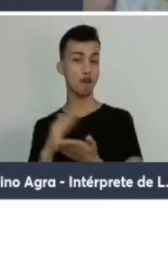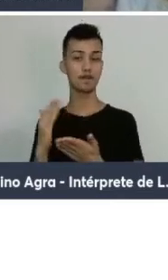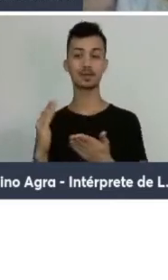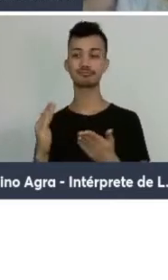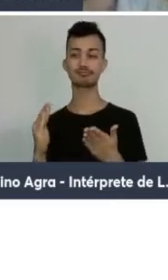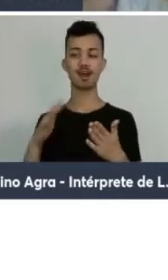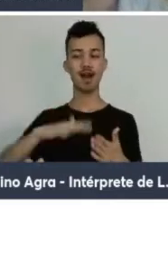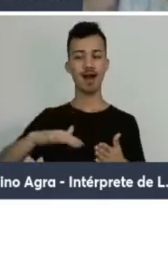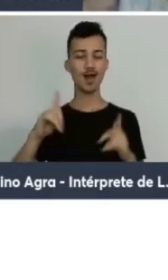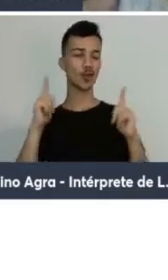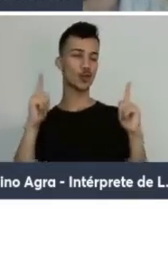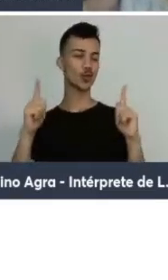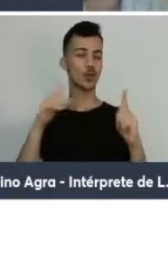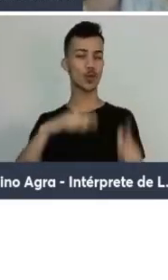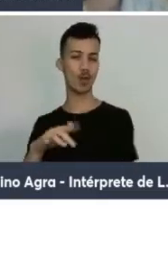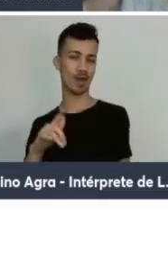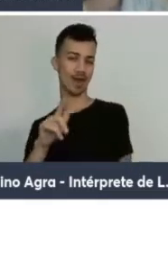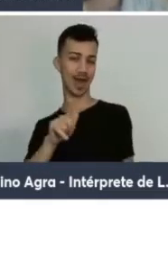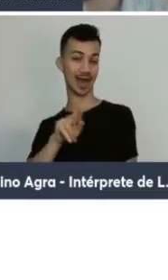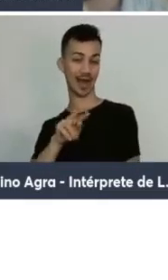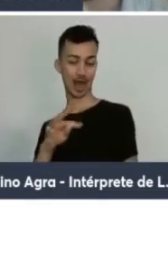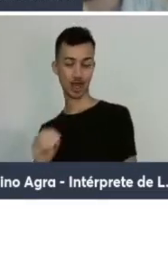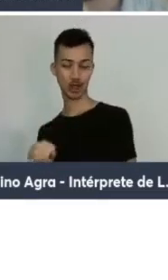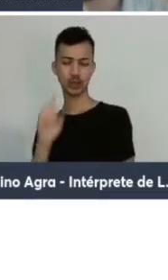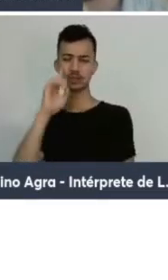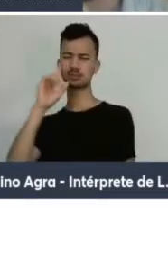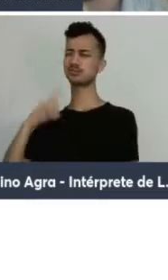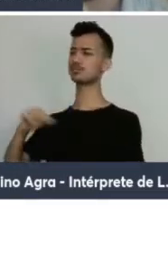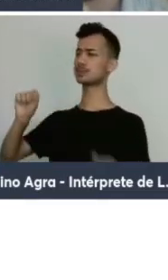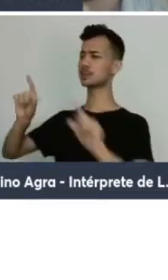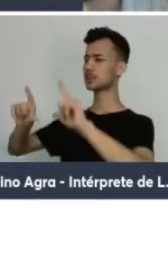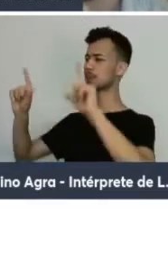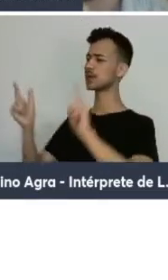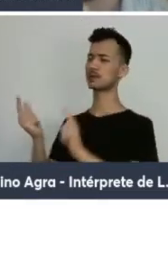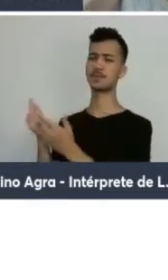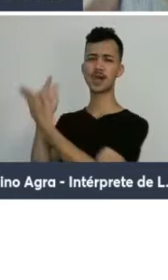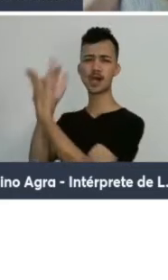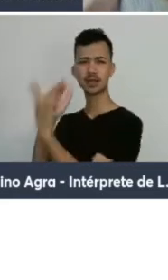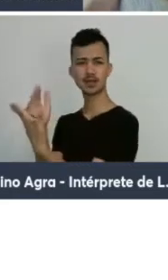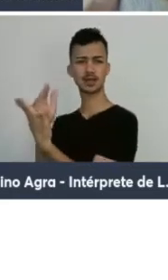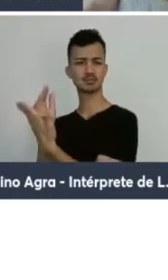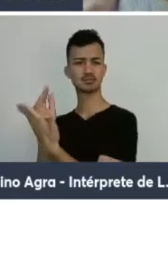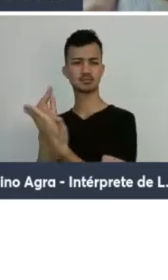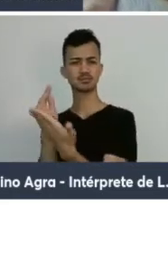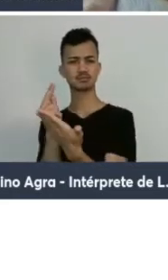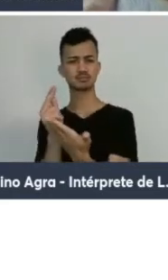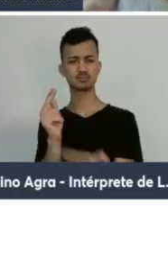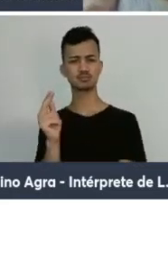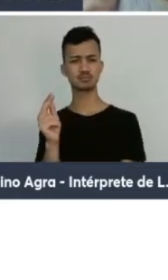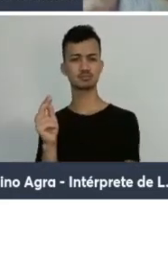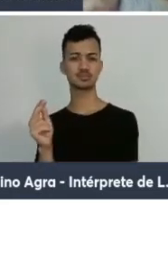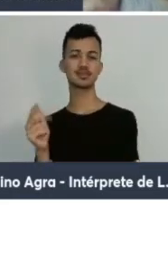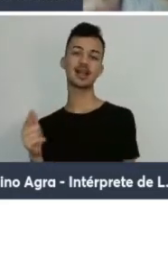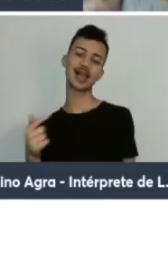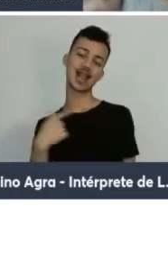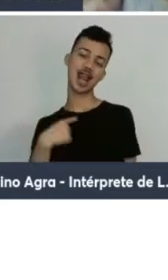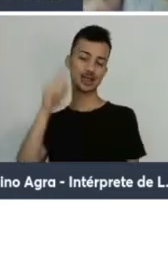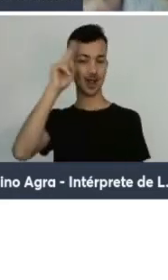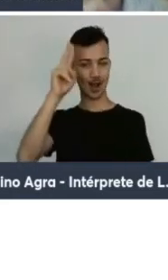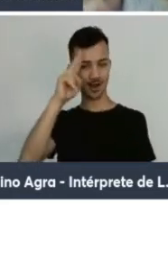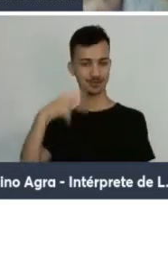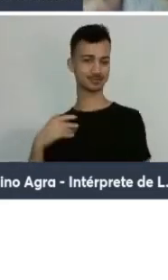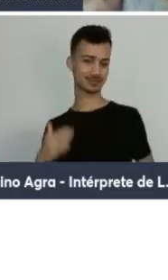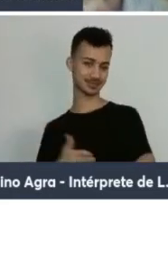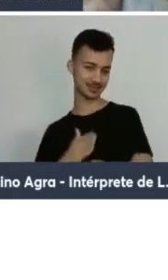gueto, eu vi um cartaz, né, num posto ao lado de um barzinho que eu ia, e tem uma história também com o movimento,